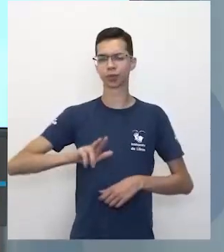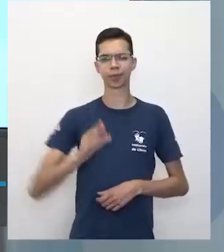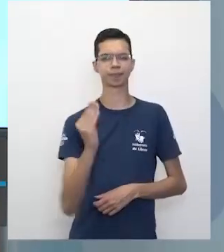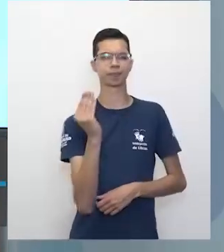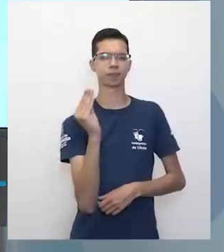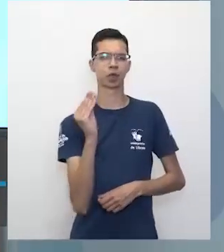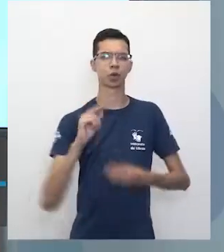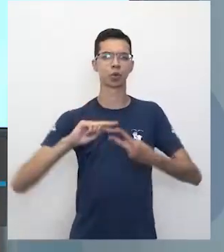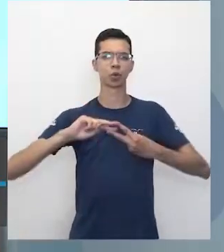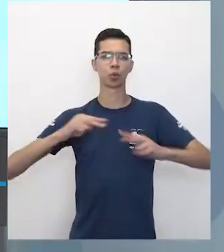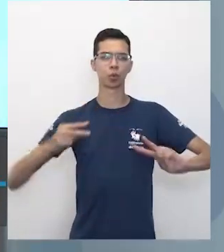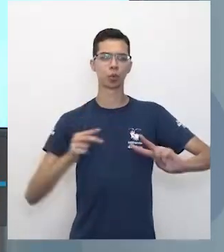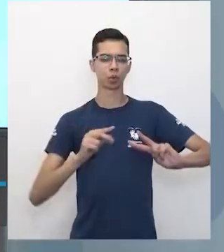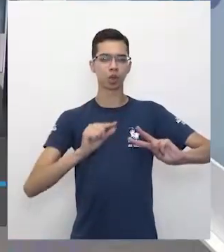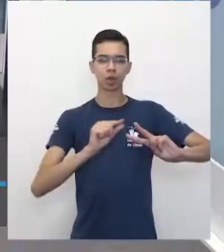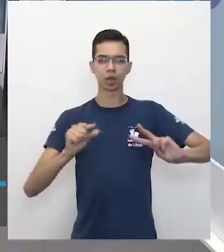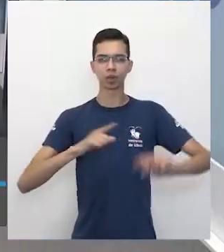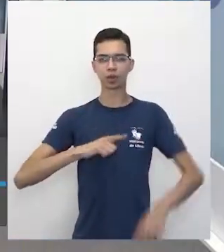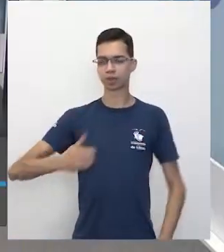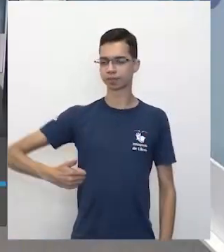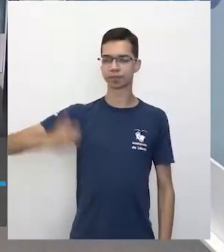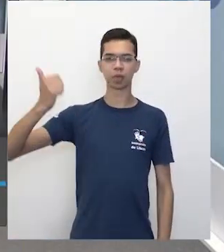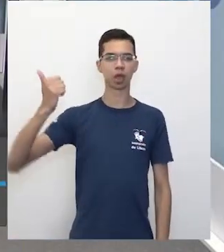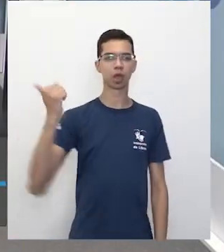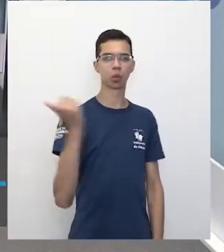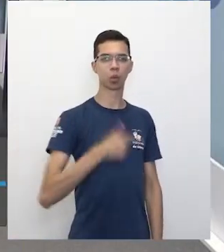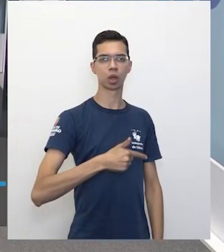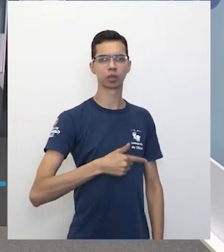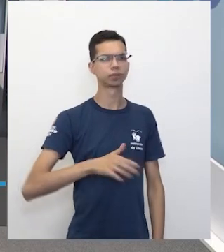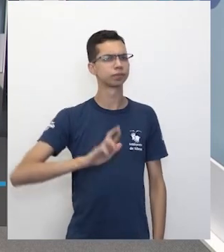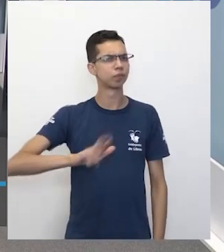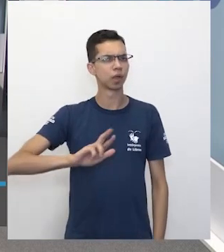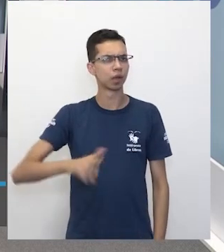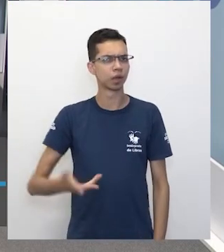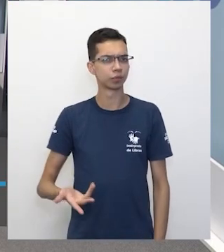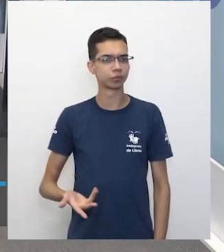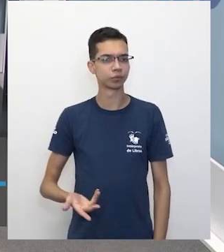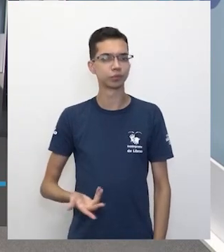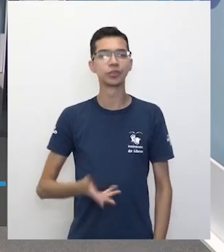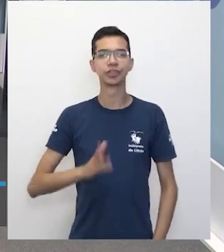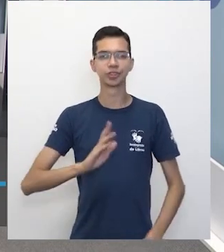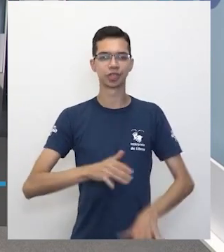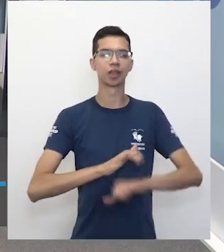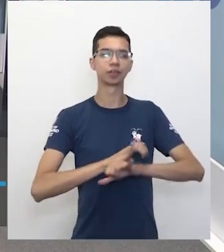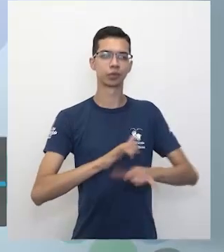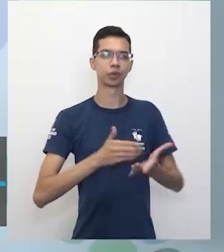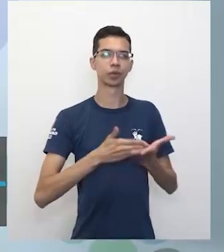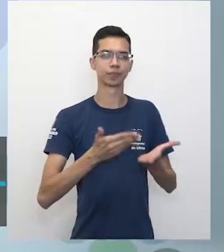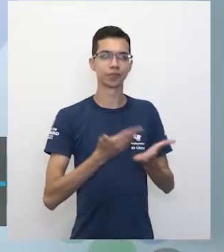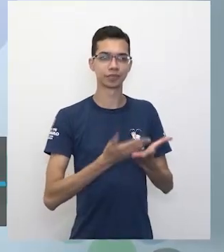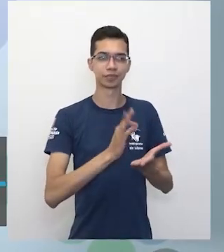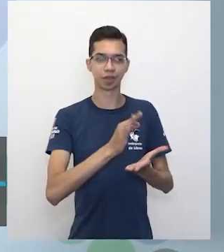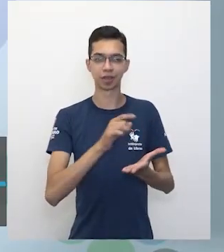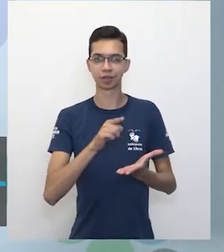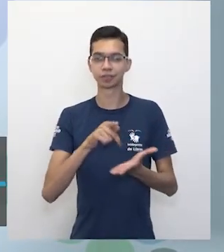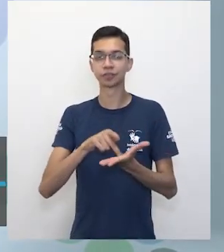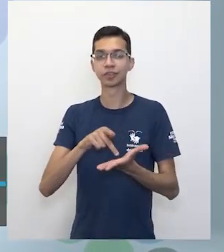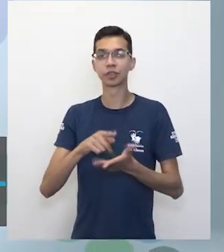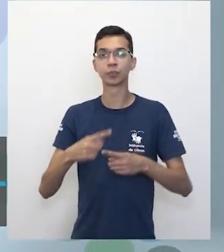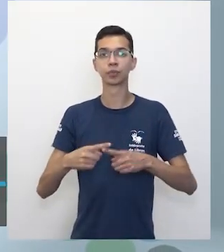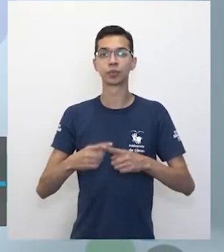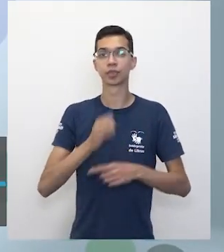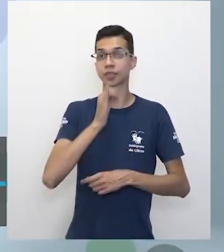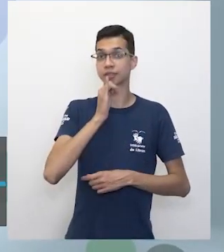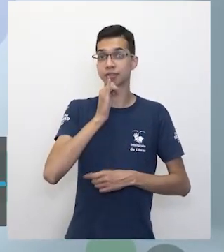alguém melhor, superior ao outro. É o que foi pontuado por você no começo da aula, né? Sim. Assim, a raiz comum de todos os seres humanos é uma